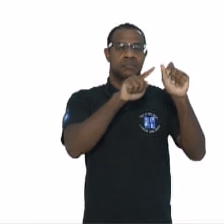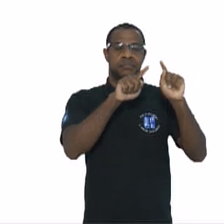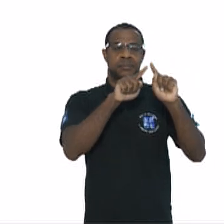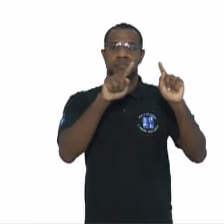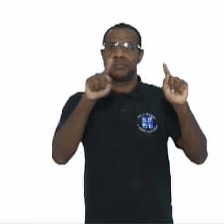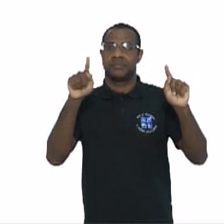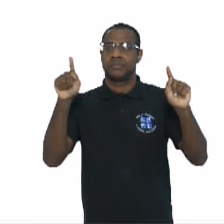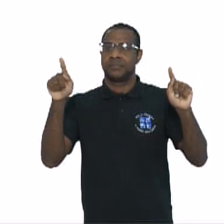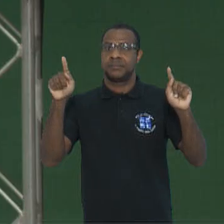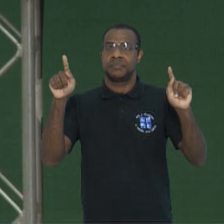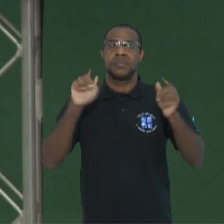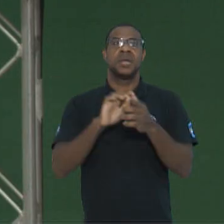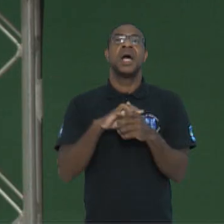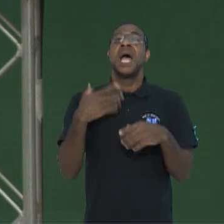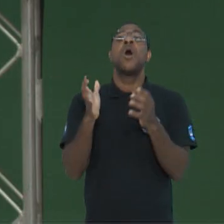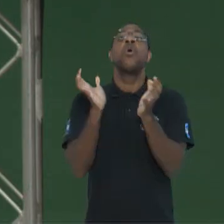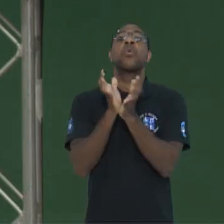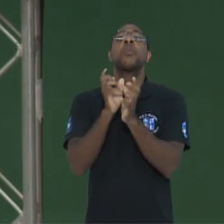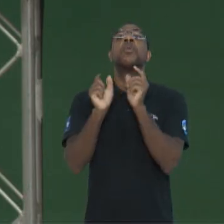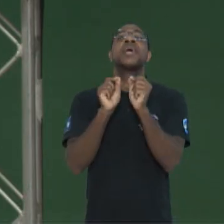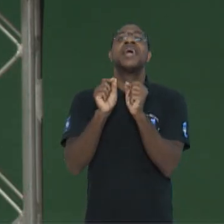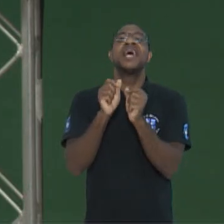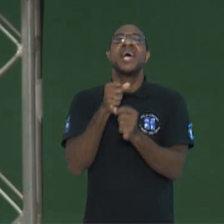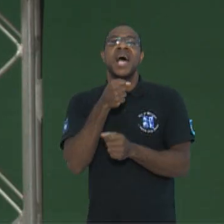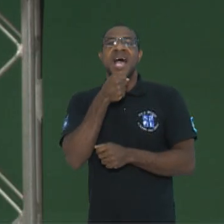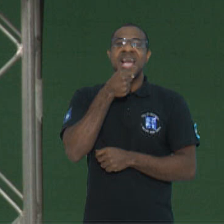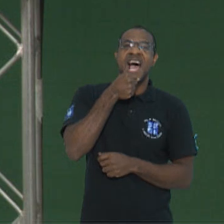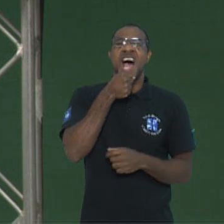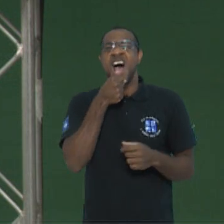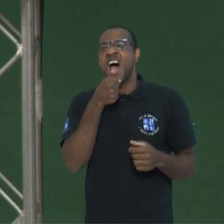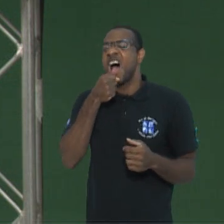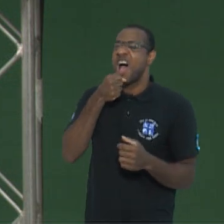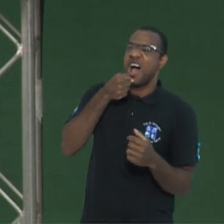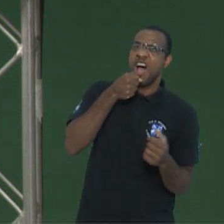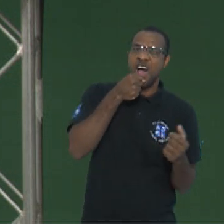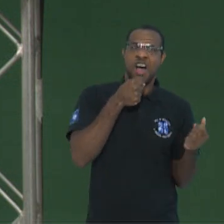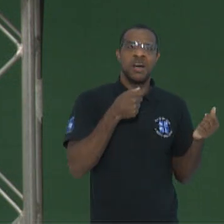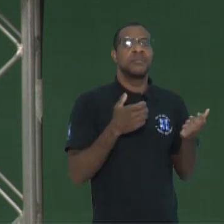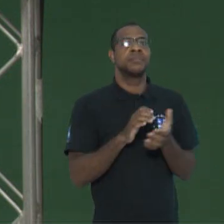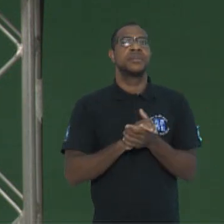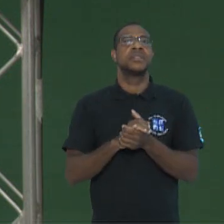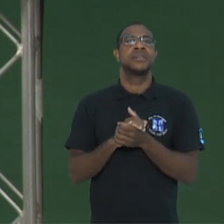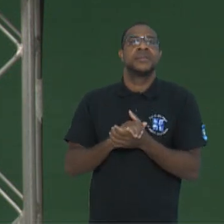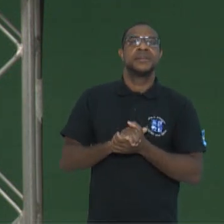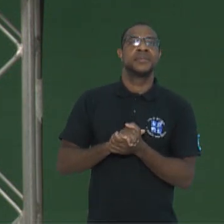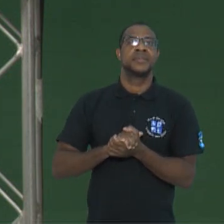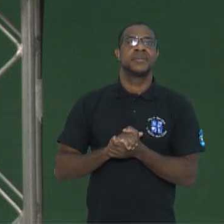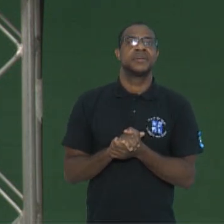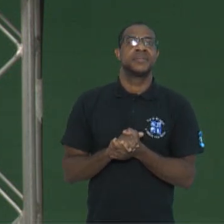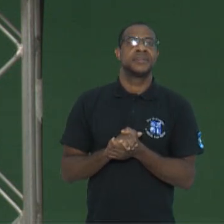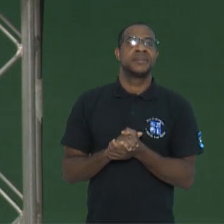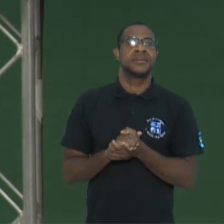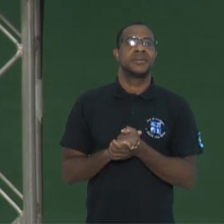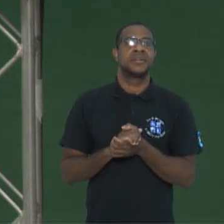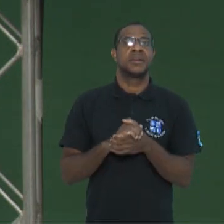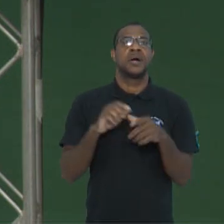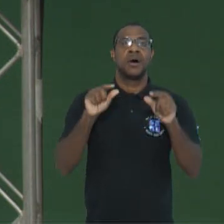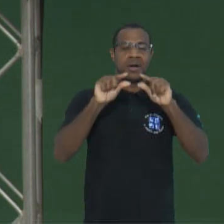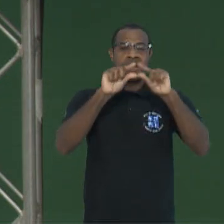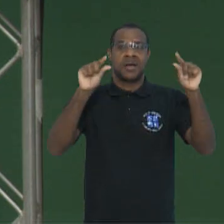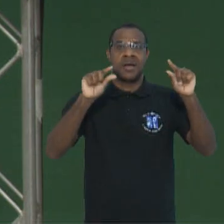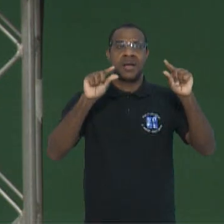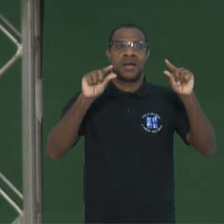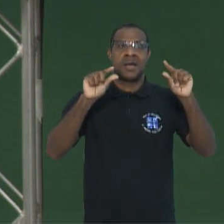é um grupo de cantores, né, que tem a expressão All Day. Né? All Happy Day,